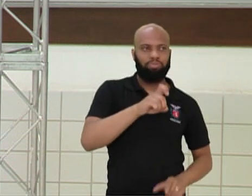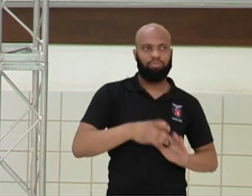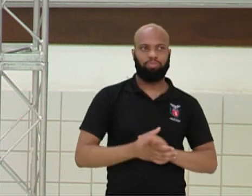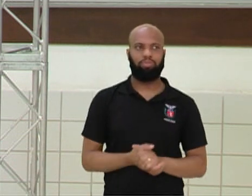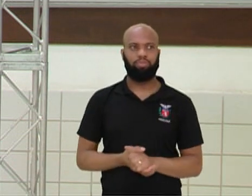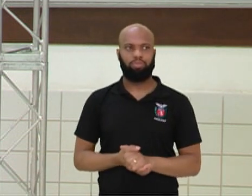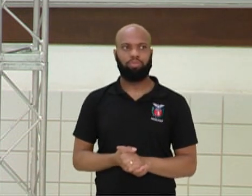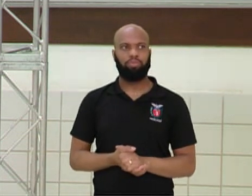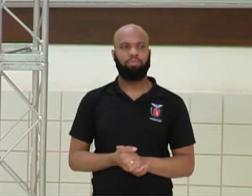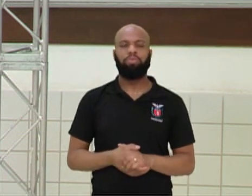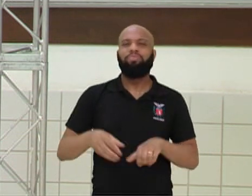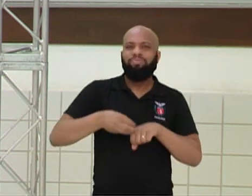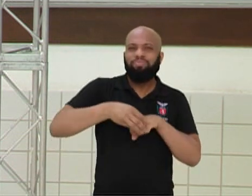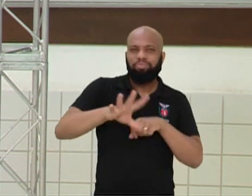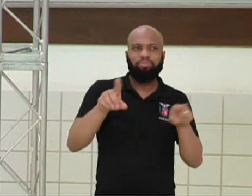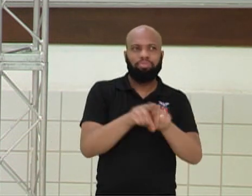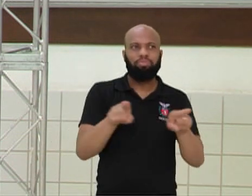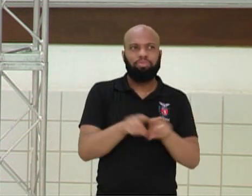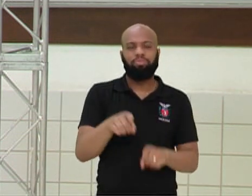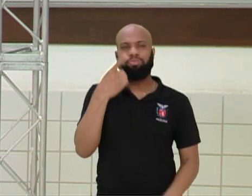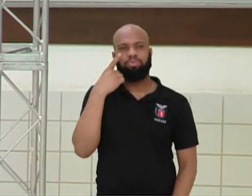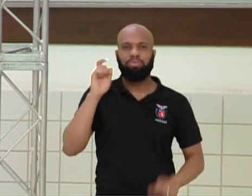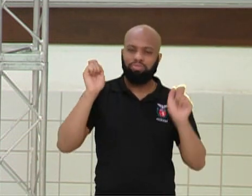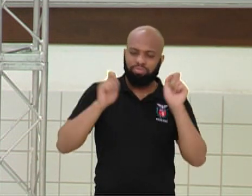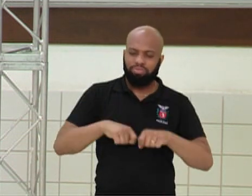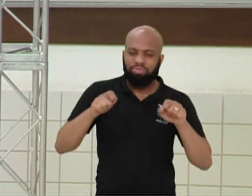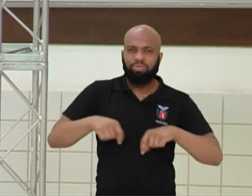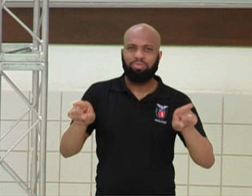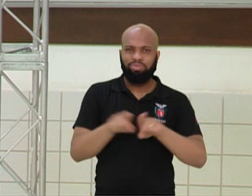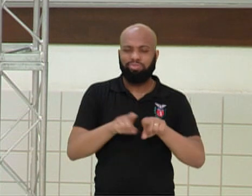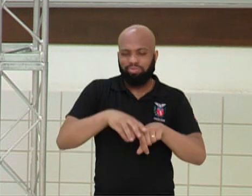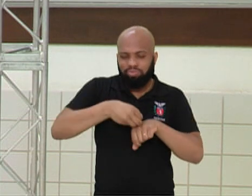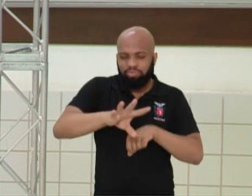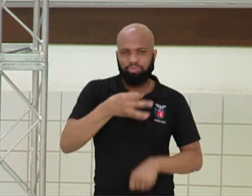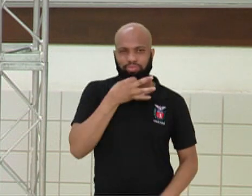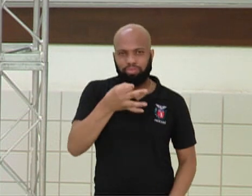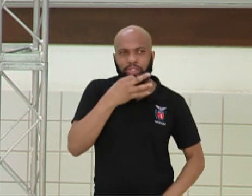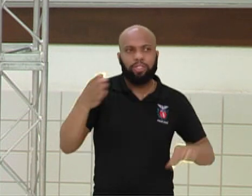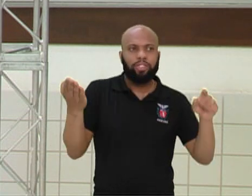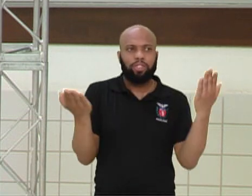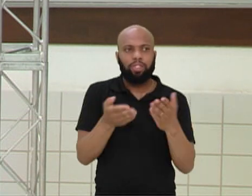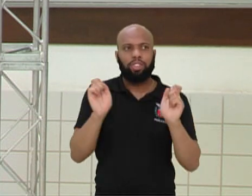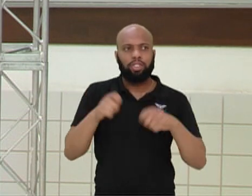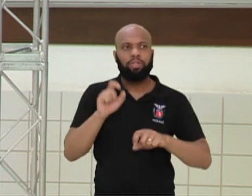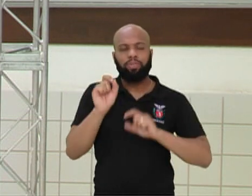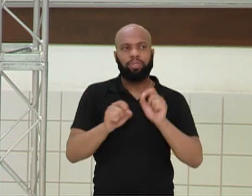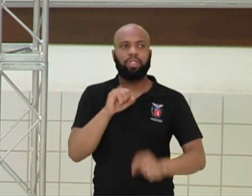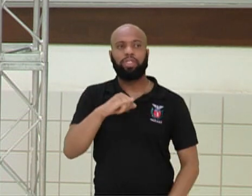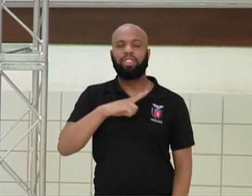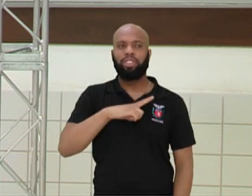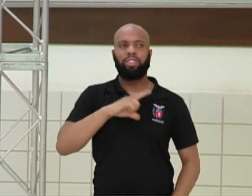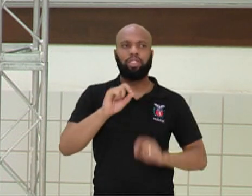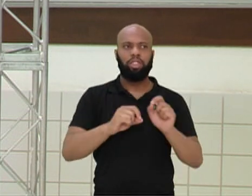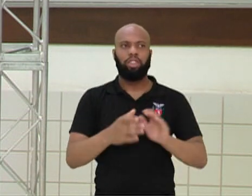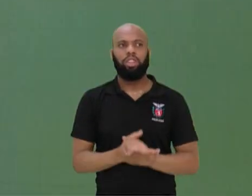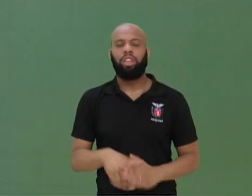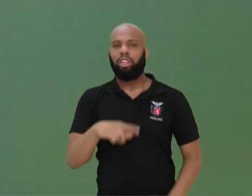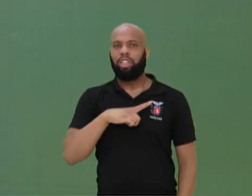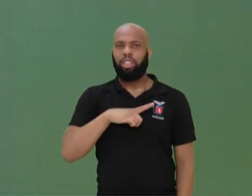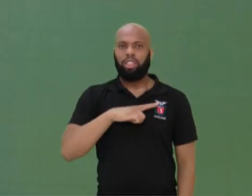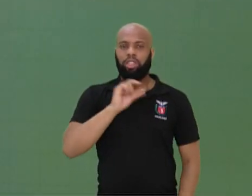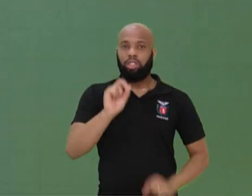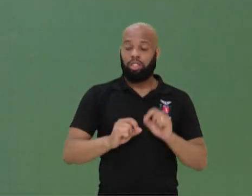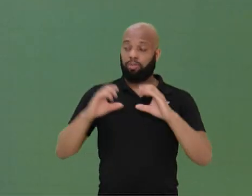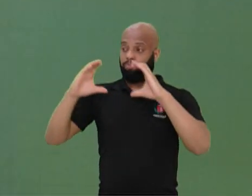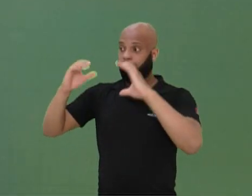né? Eu vou dar uma dica para vocês, eu acho que já até falei dessa dica para vocês, que é o seguinte. Quando você substitui uma